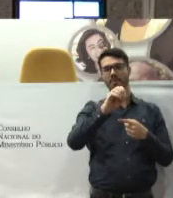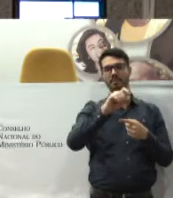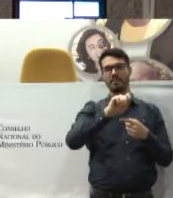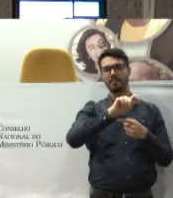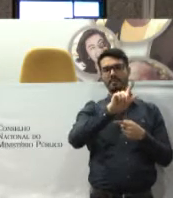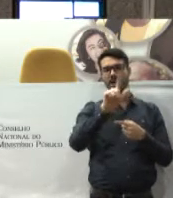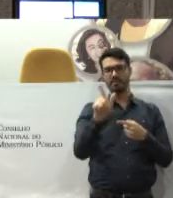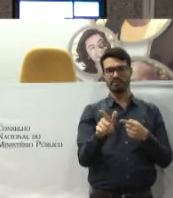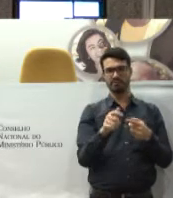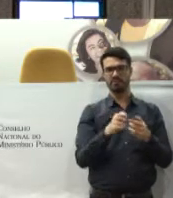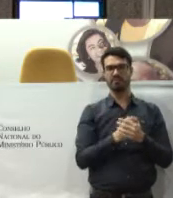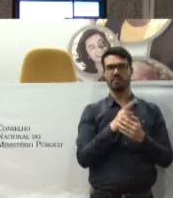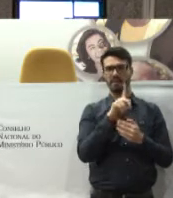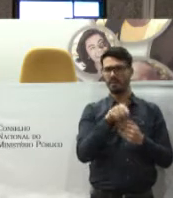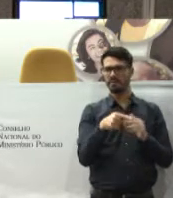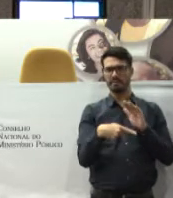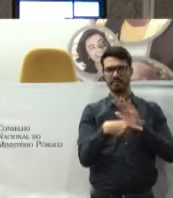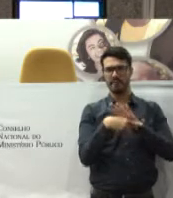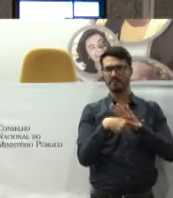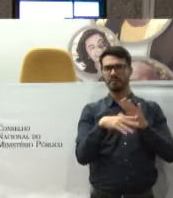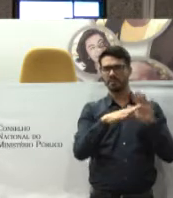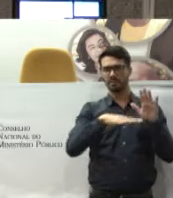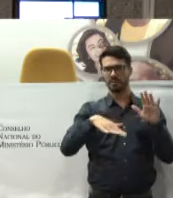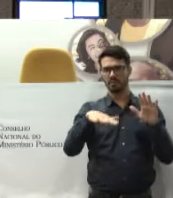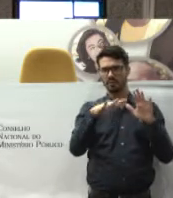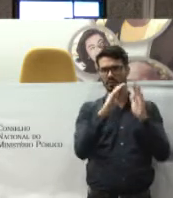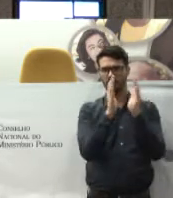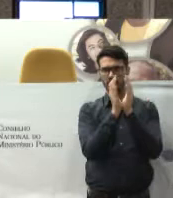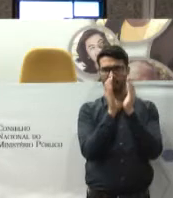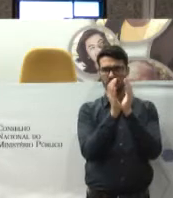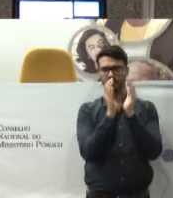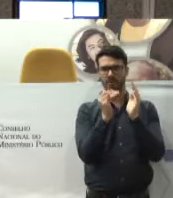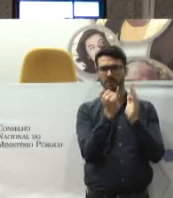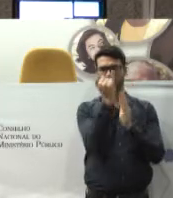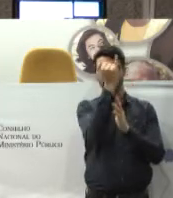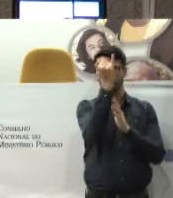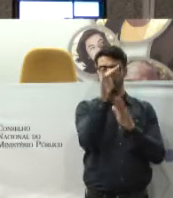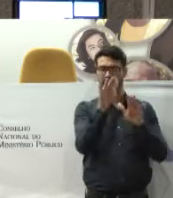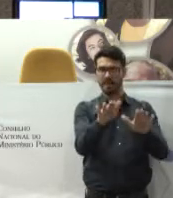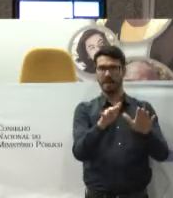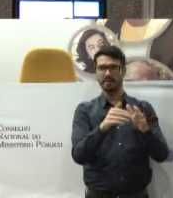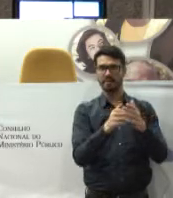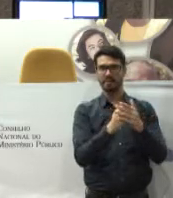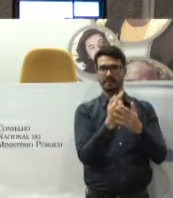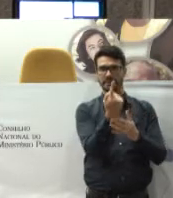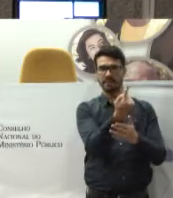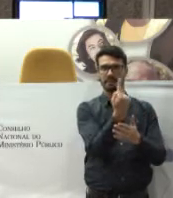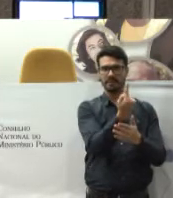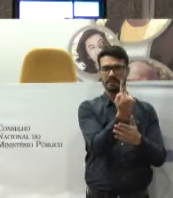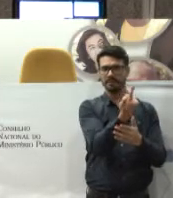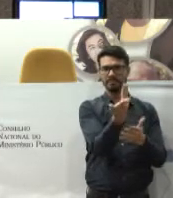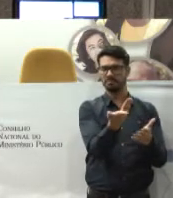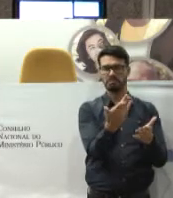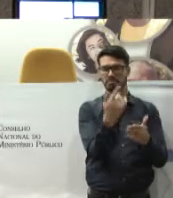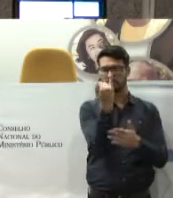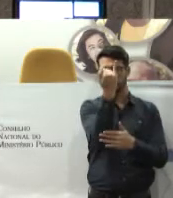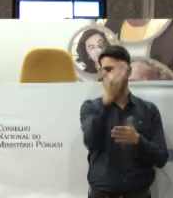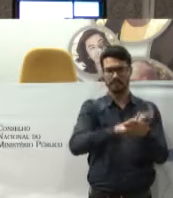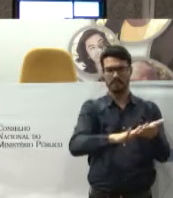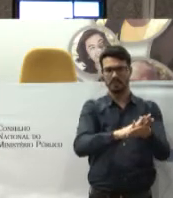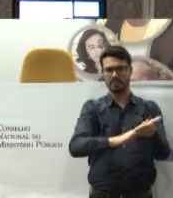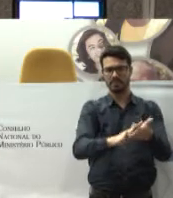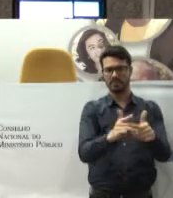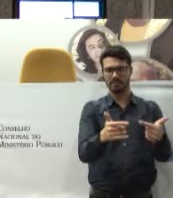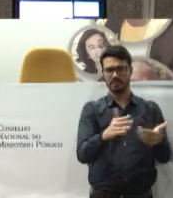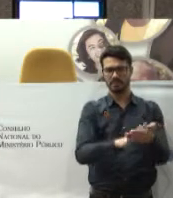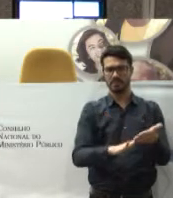de litígios que são coletivamente importantes, mas individualmente irrelevantes.